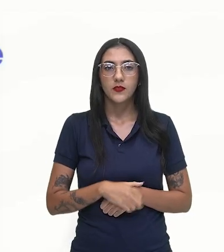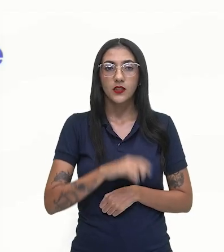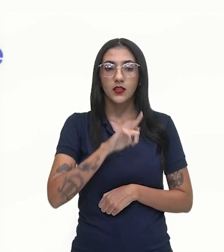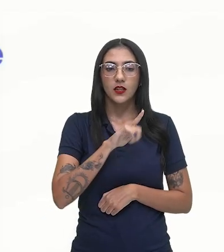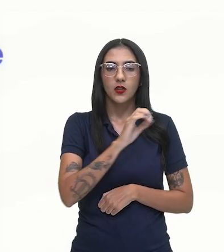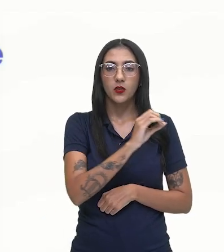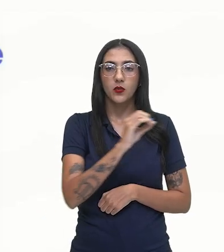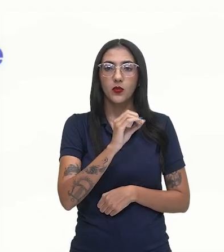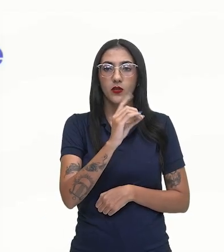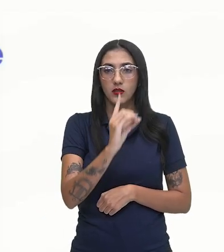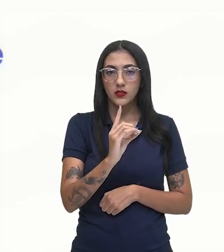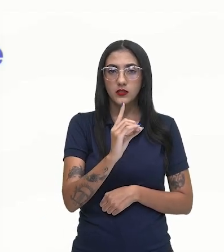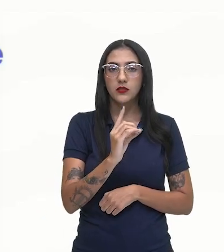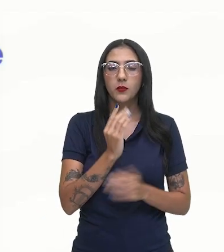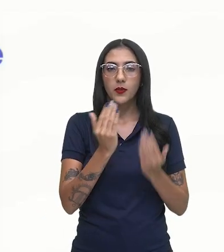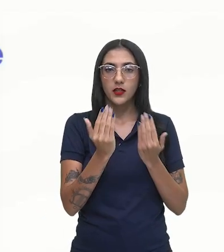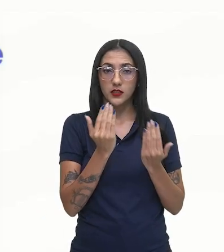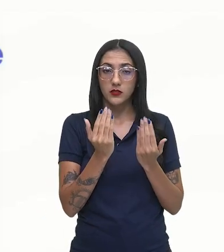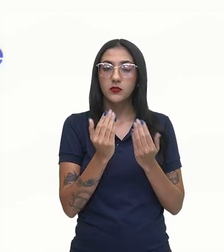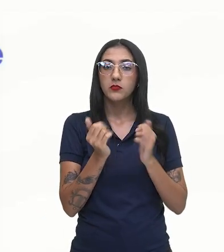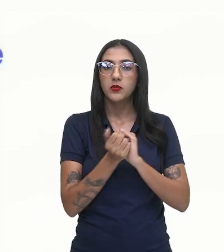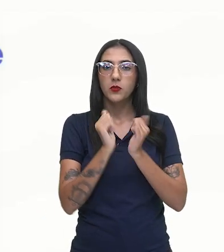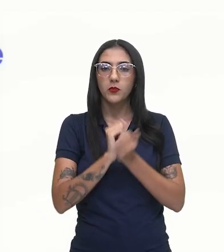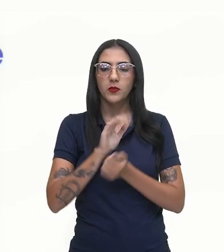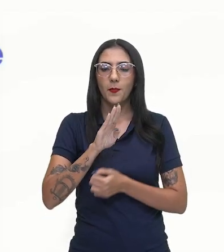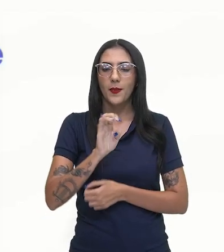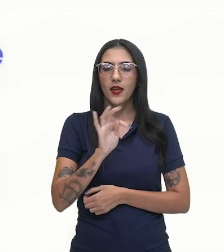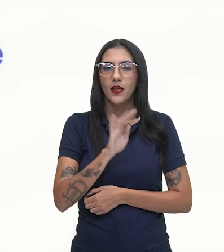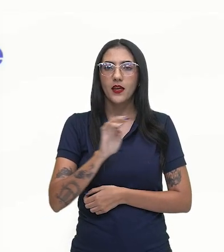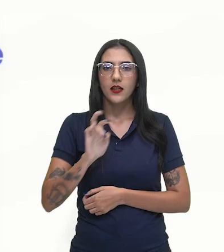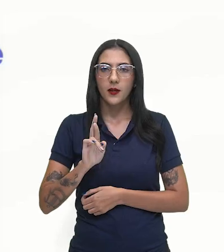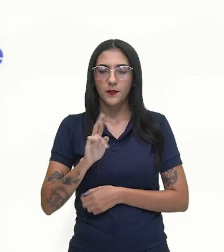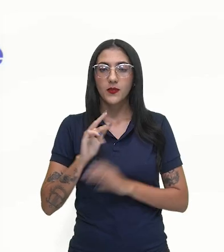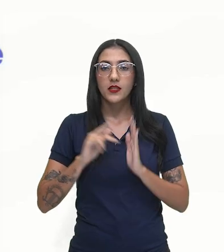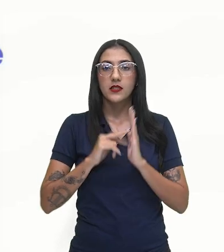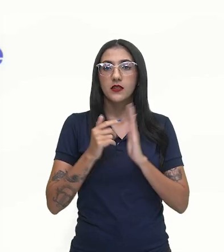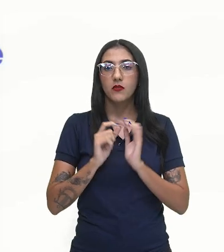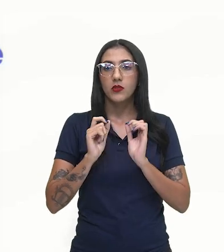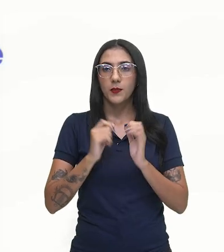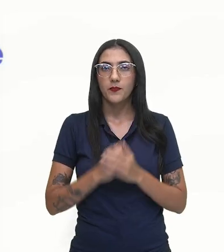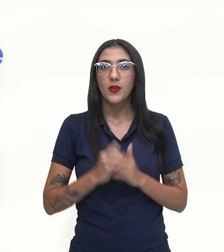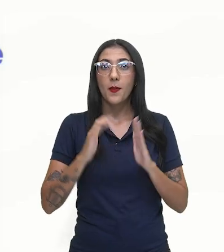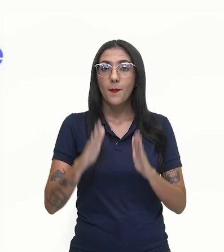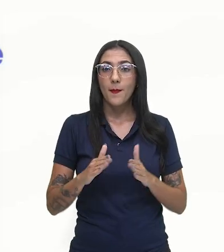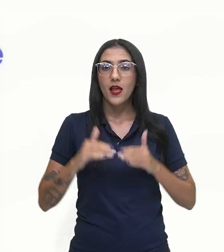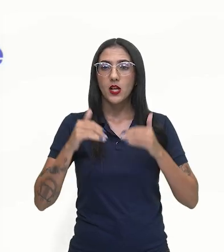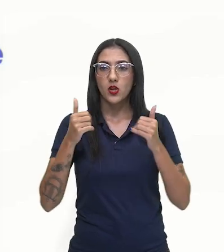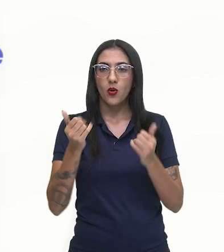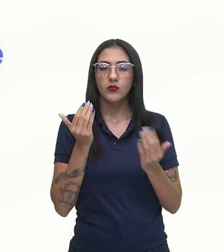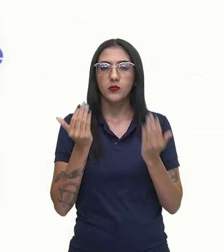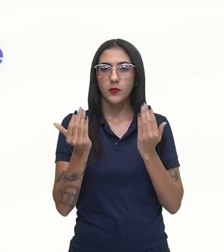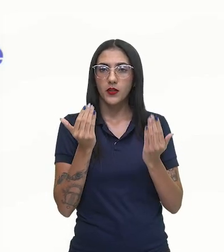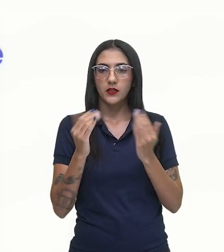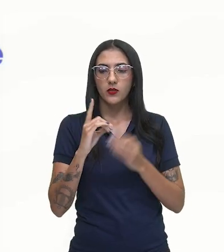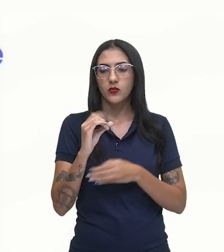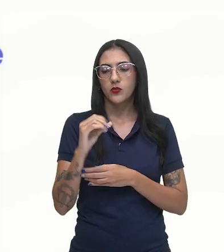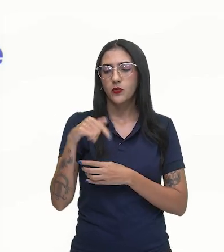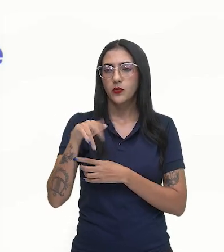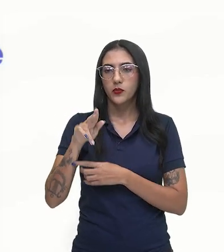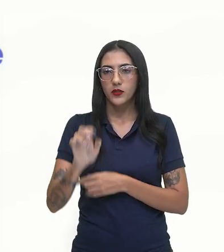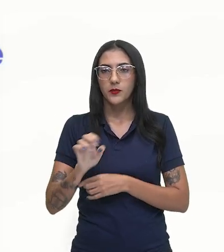good no comparativo, better than. E better than significa melhor do que, ou melhor